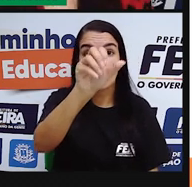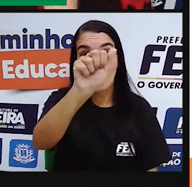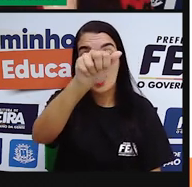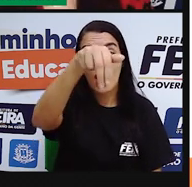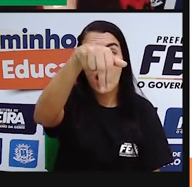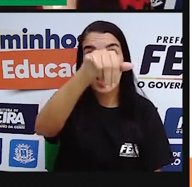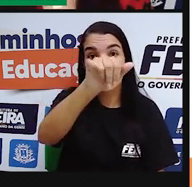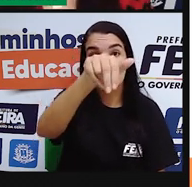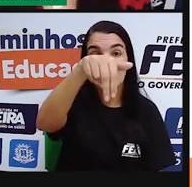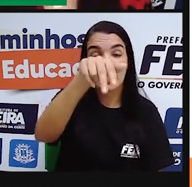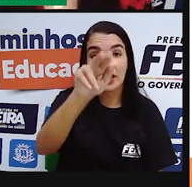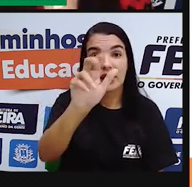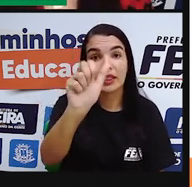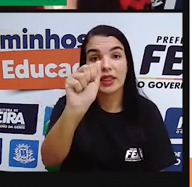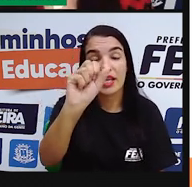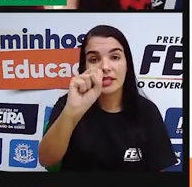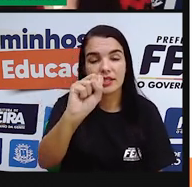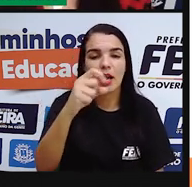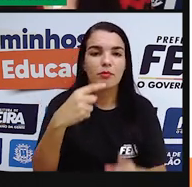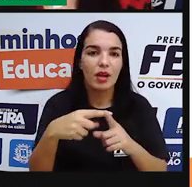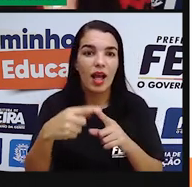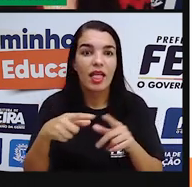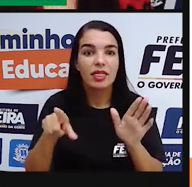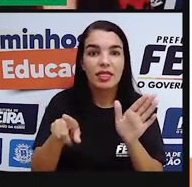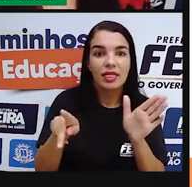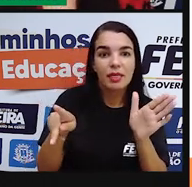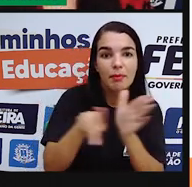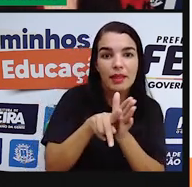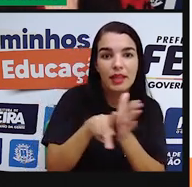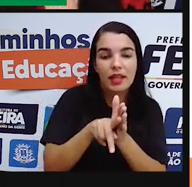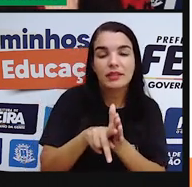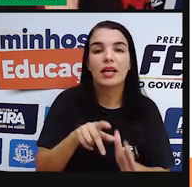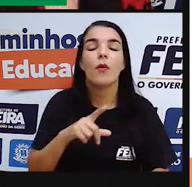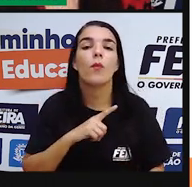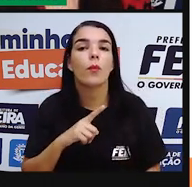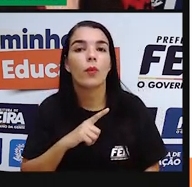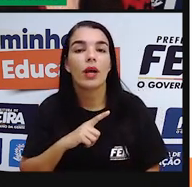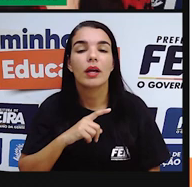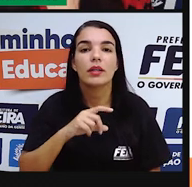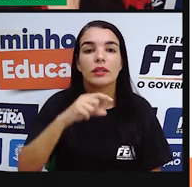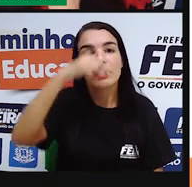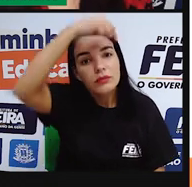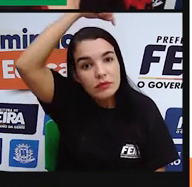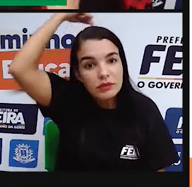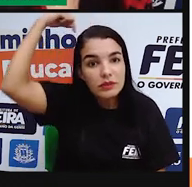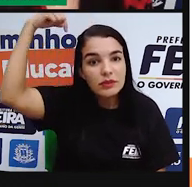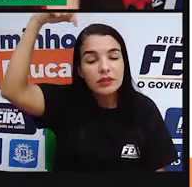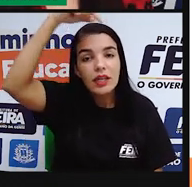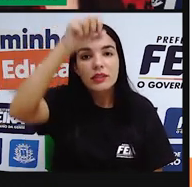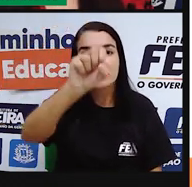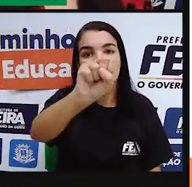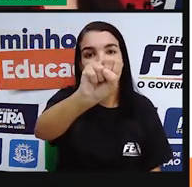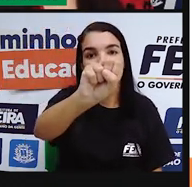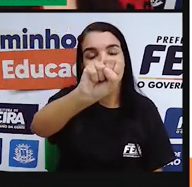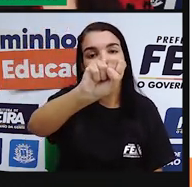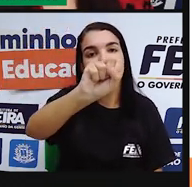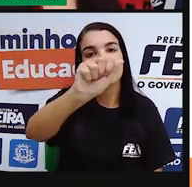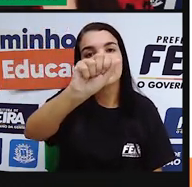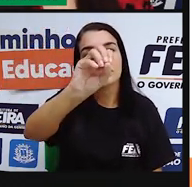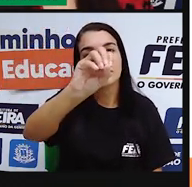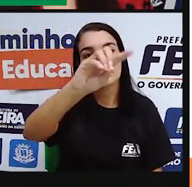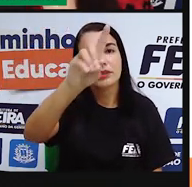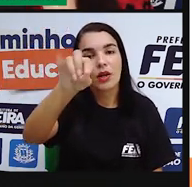aí ao santo São João. Lembrando que se tratava de uma festa pagã, a